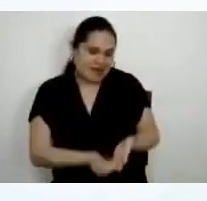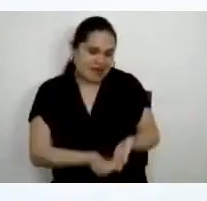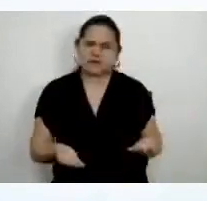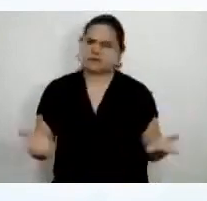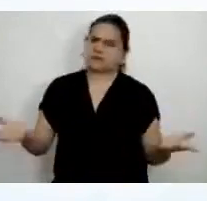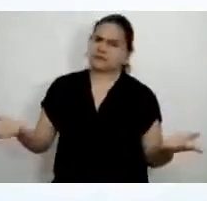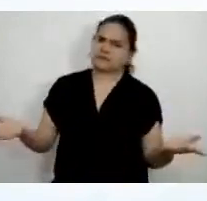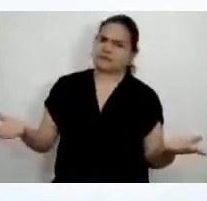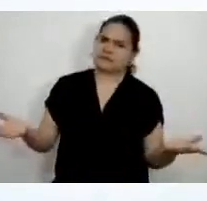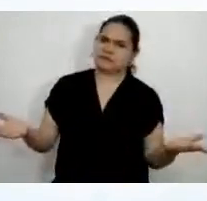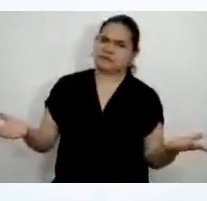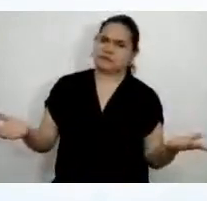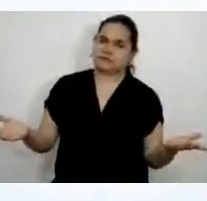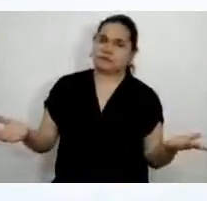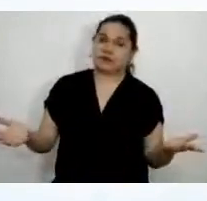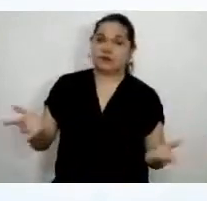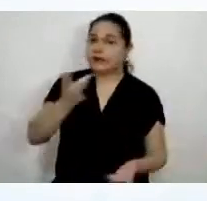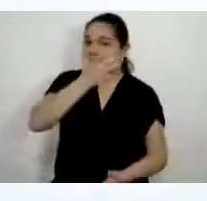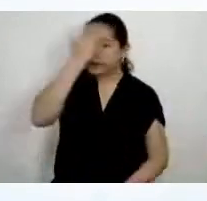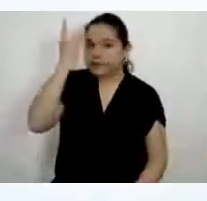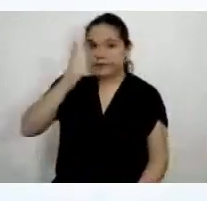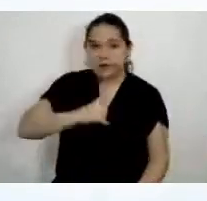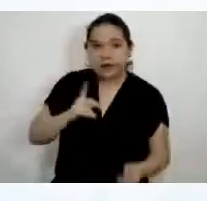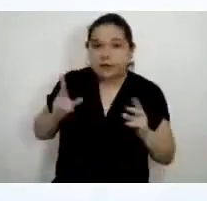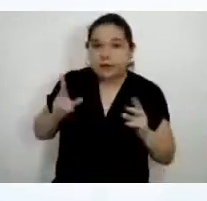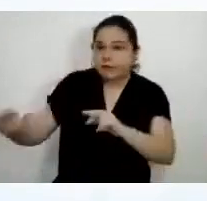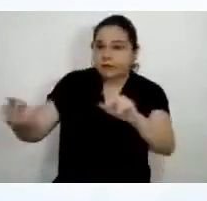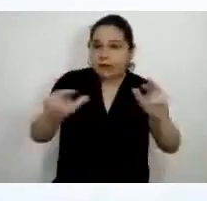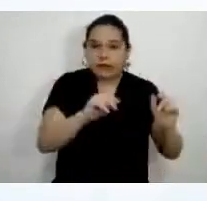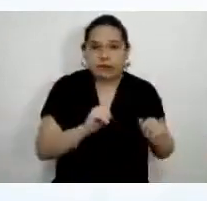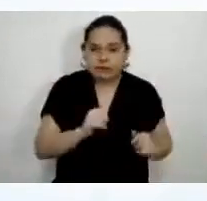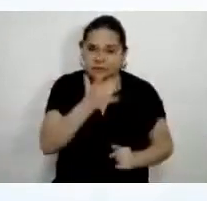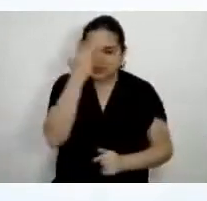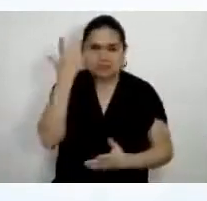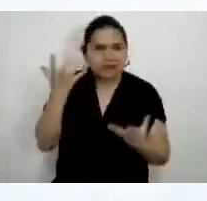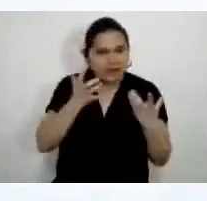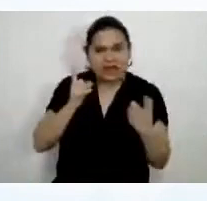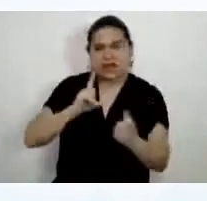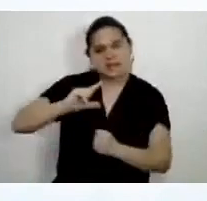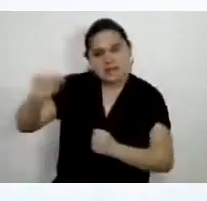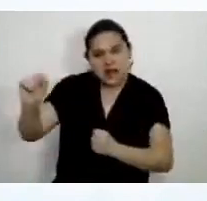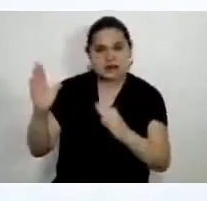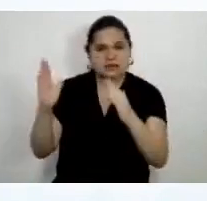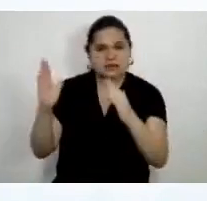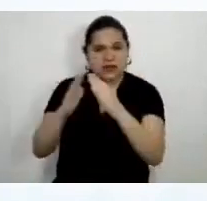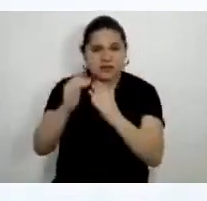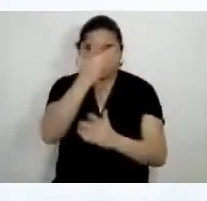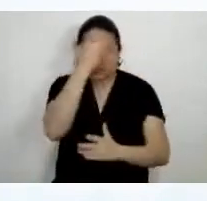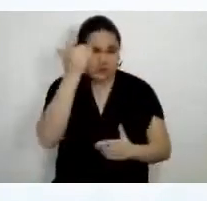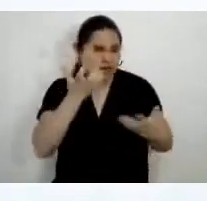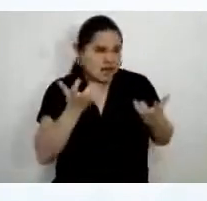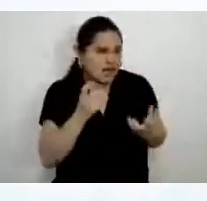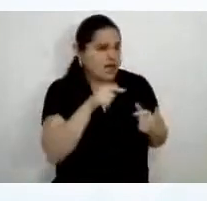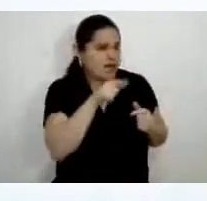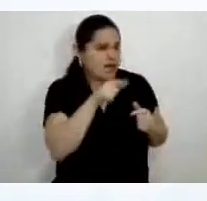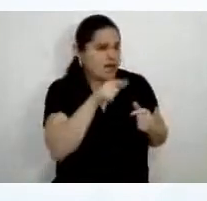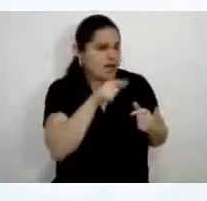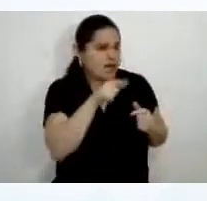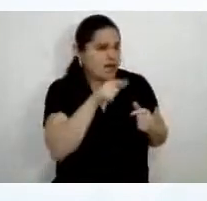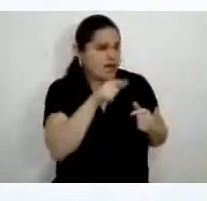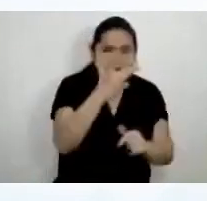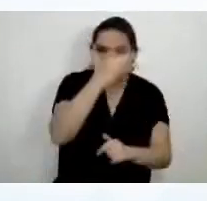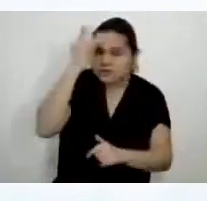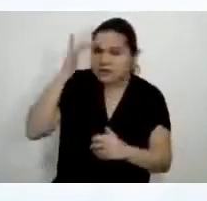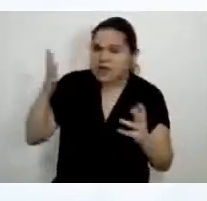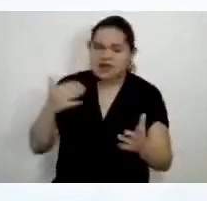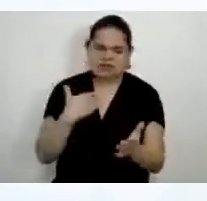assim, elas querem sair de casa, elas querem ir para a balada, elas querem... E não importa mais o que está